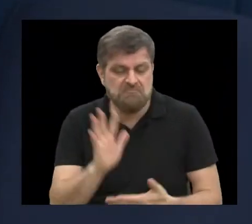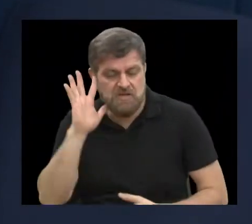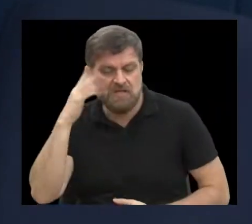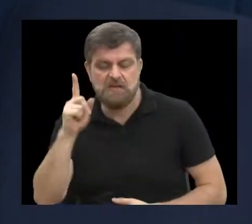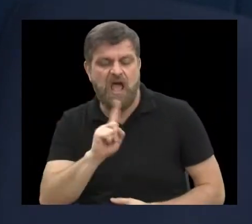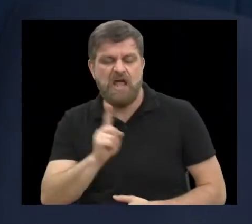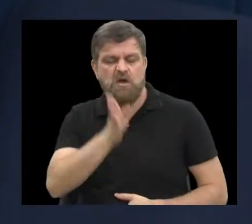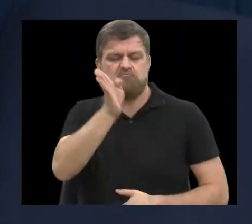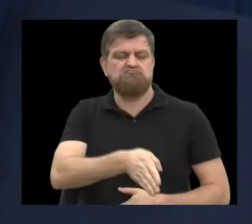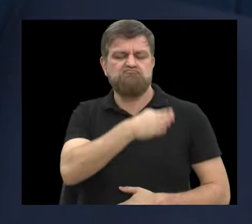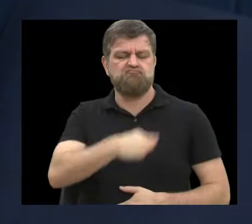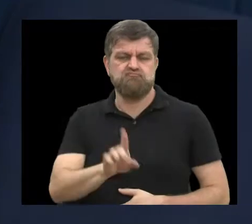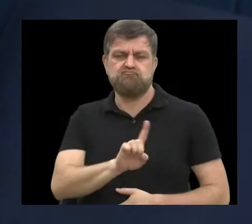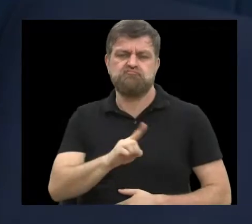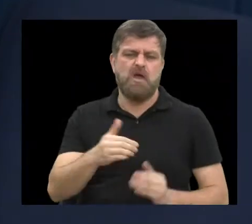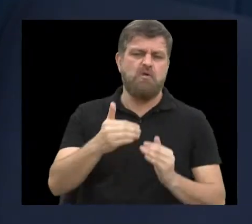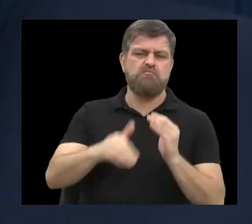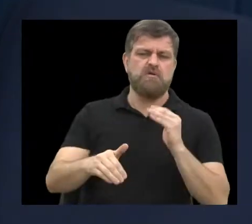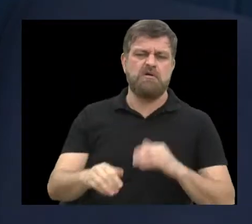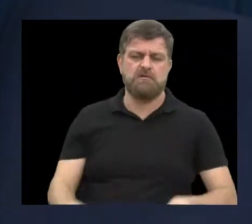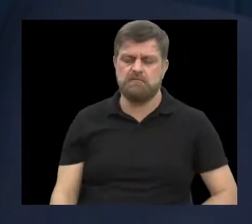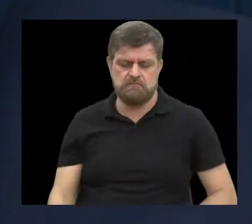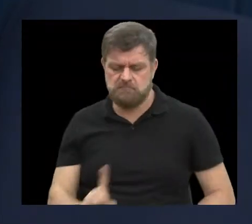vou dar. Não